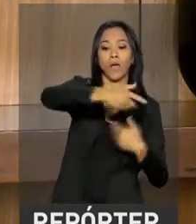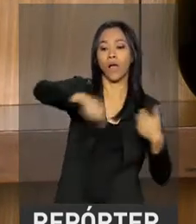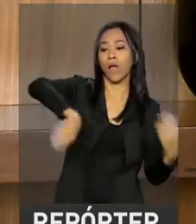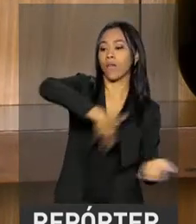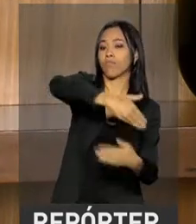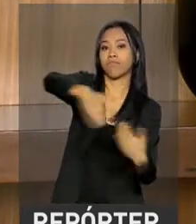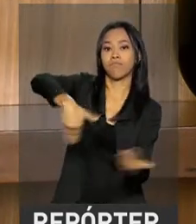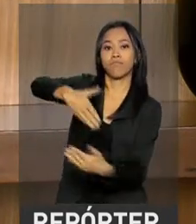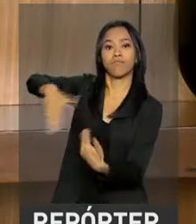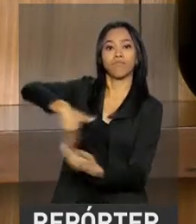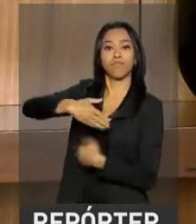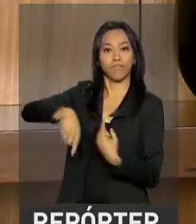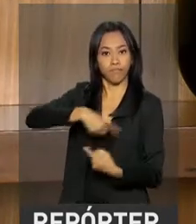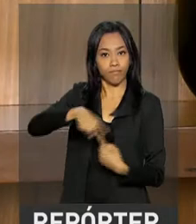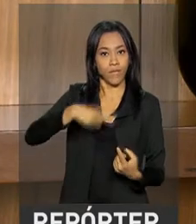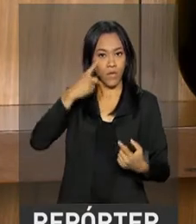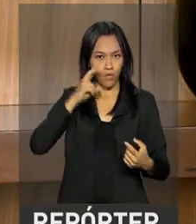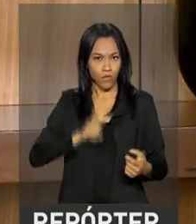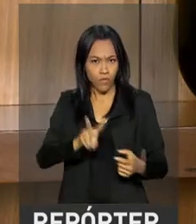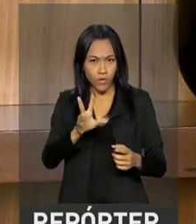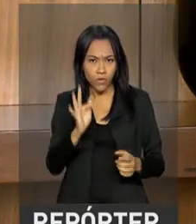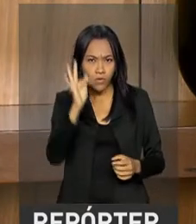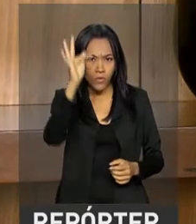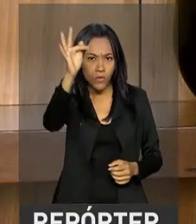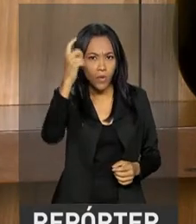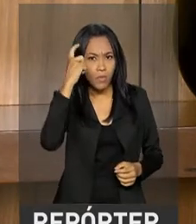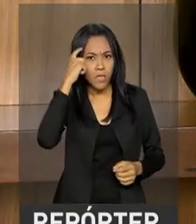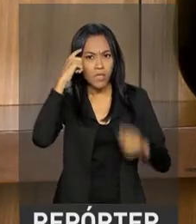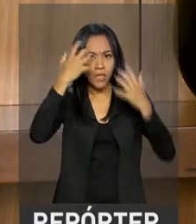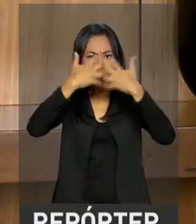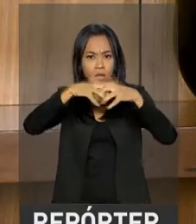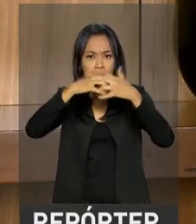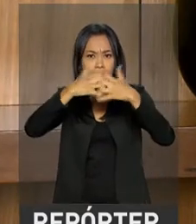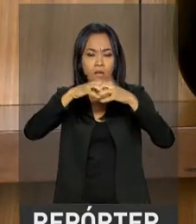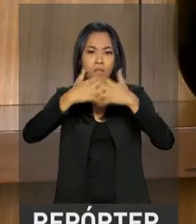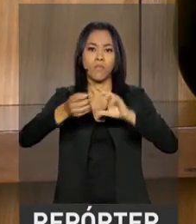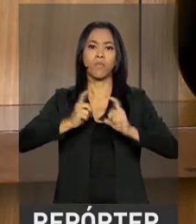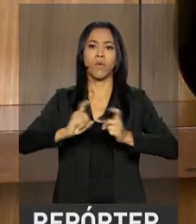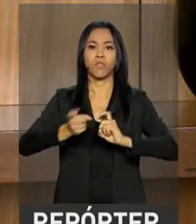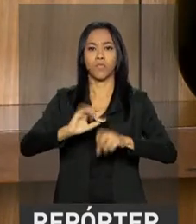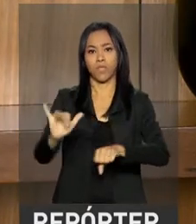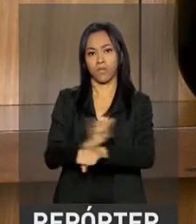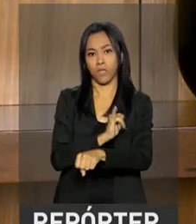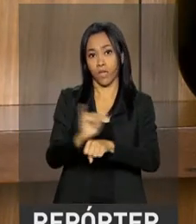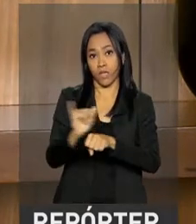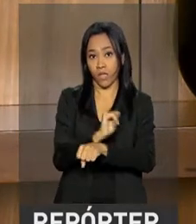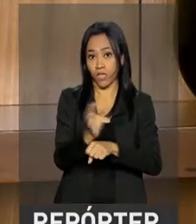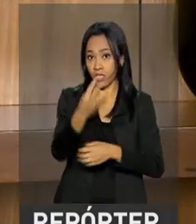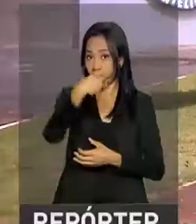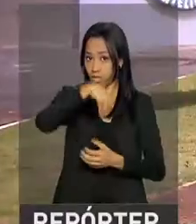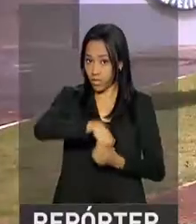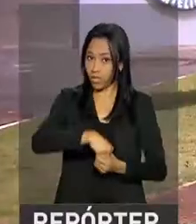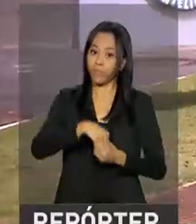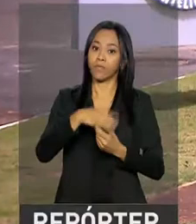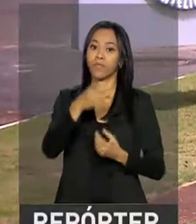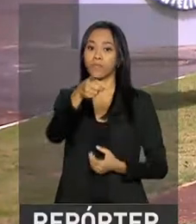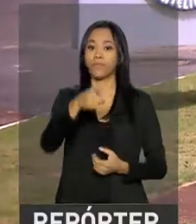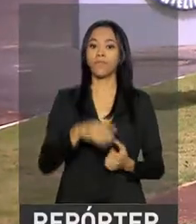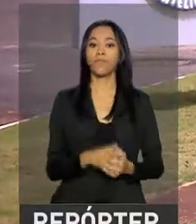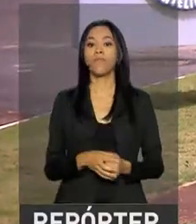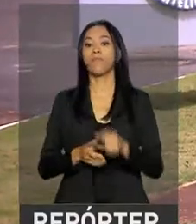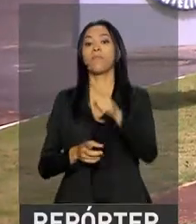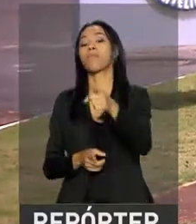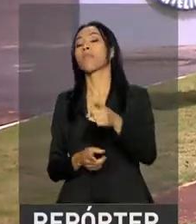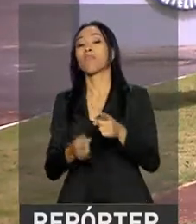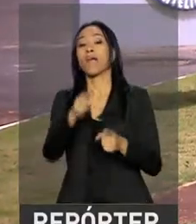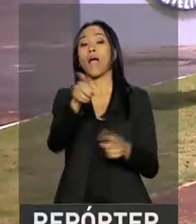presente com vistas ao futuro pensando numa gestão estratégica da atividade de inteligência a longo prazo a agência brasileira de